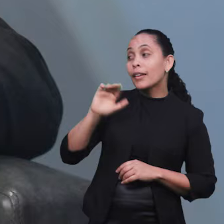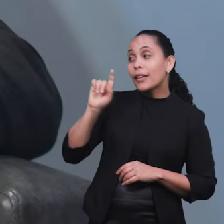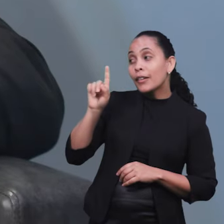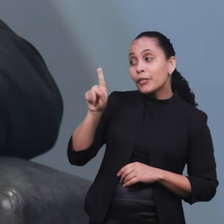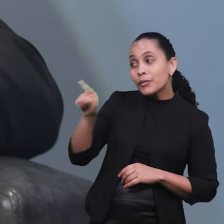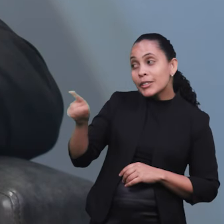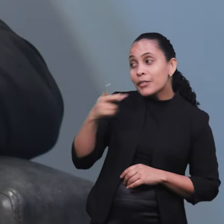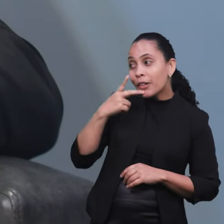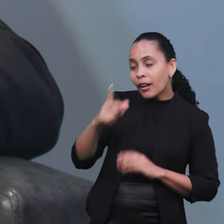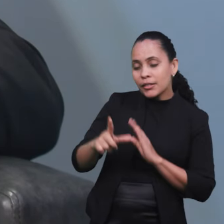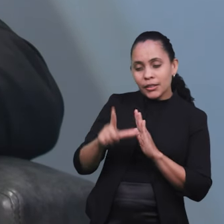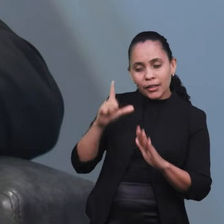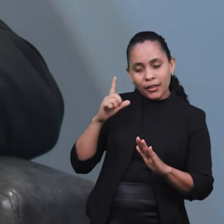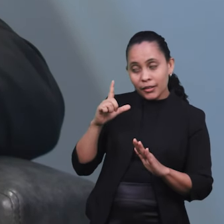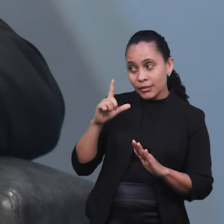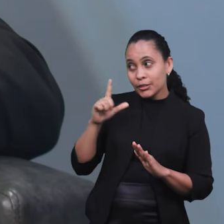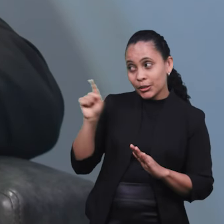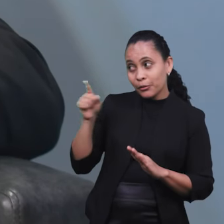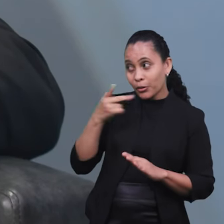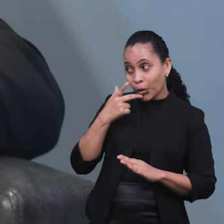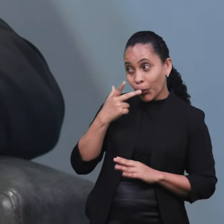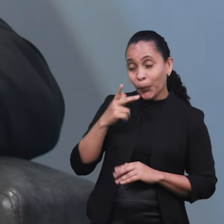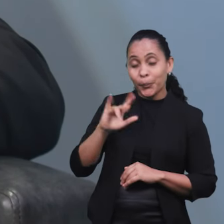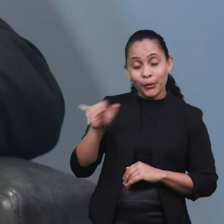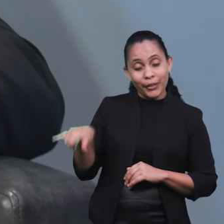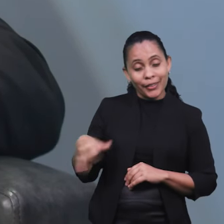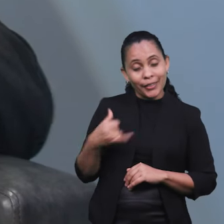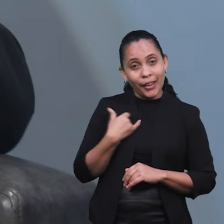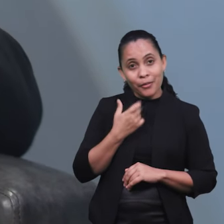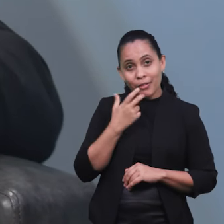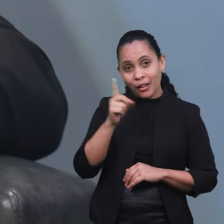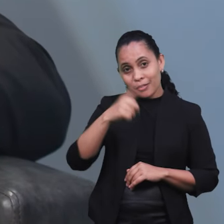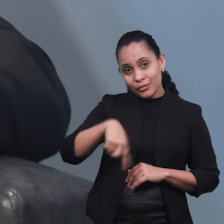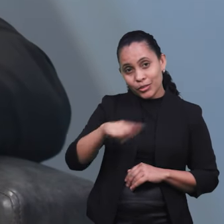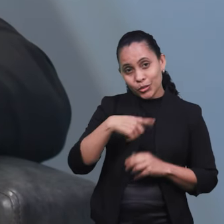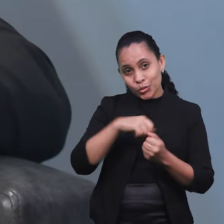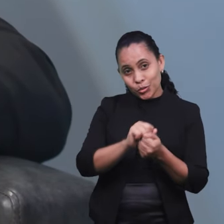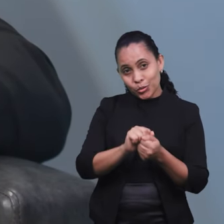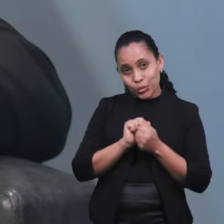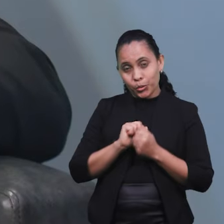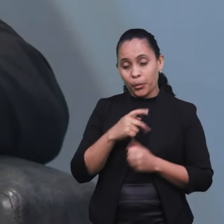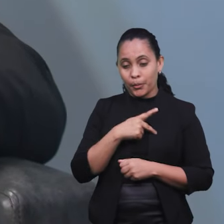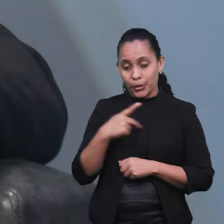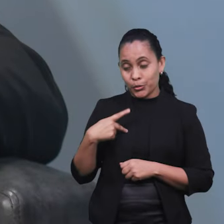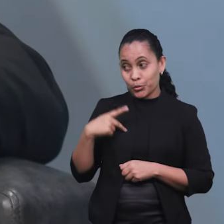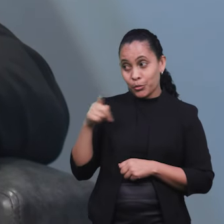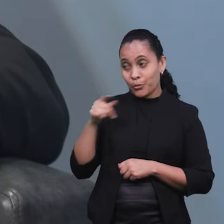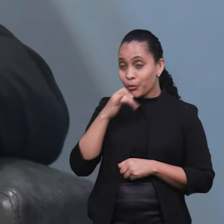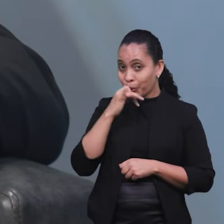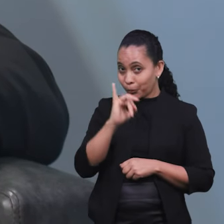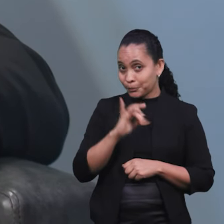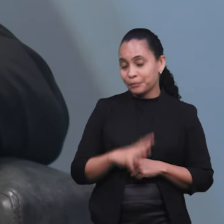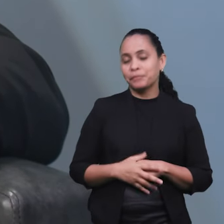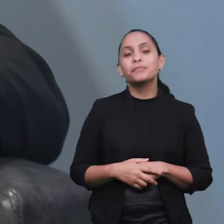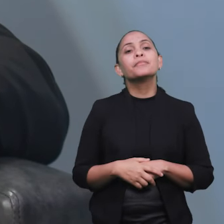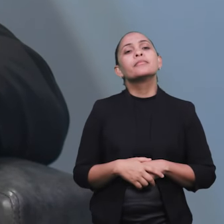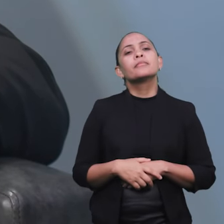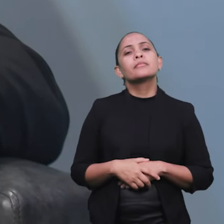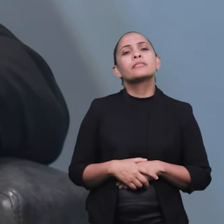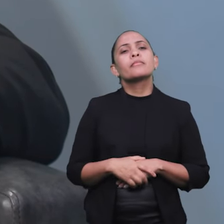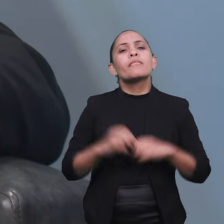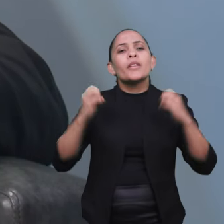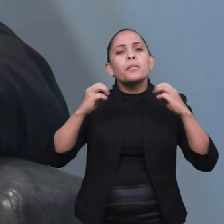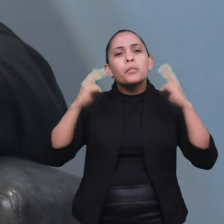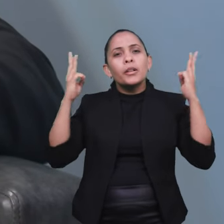pegar um gancho da sua fala anterior para falar com os nossos irmãos que estão conosco. O pastor disse assim,